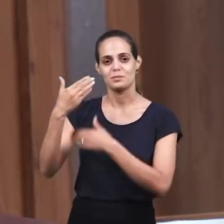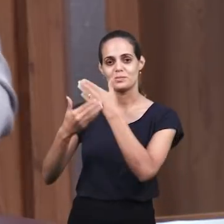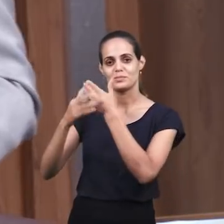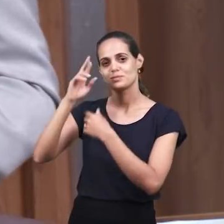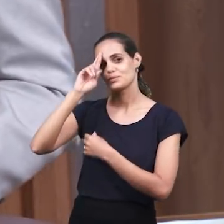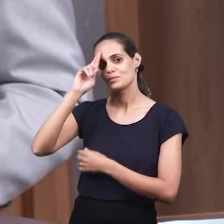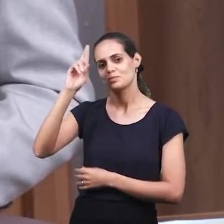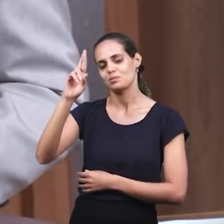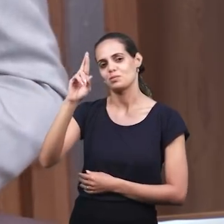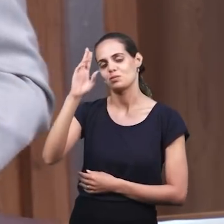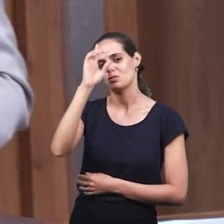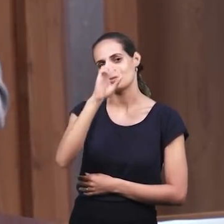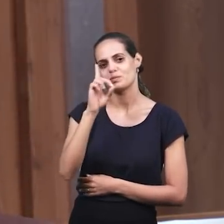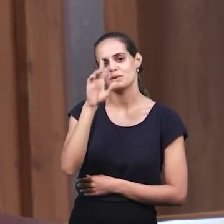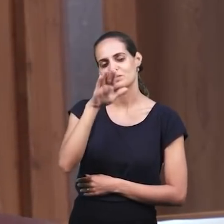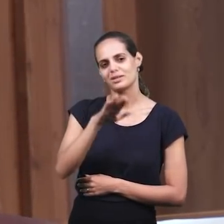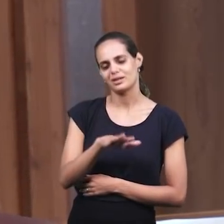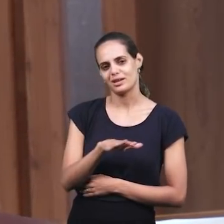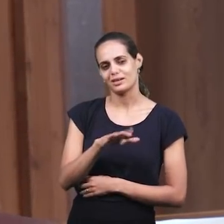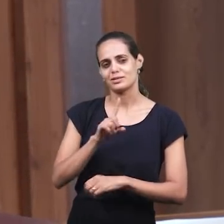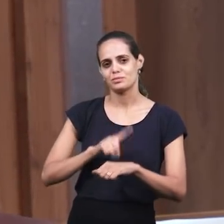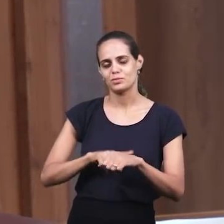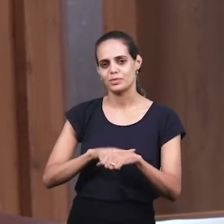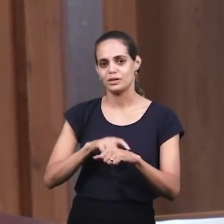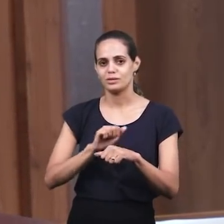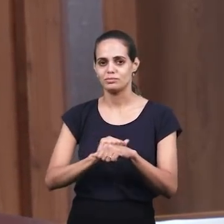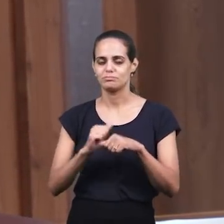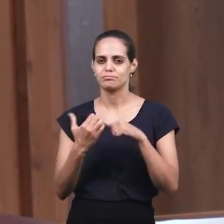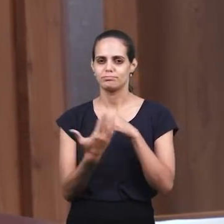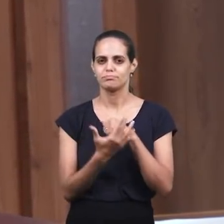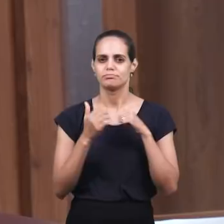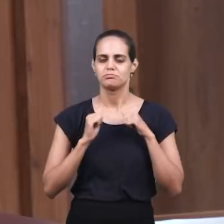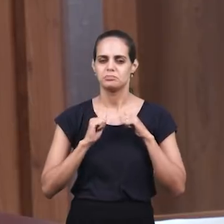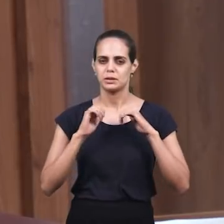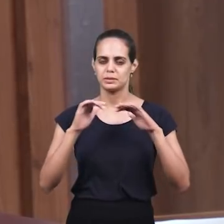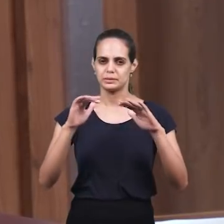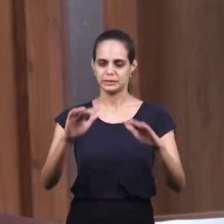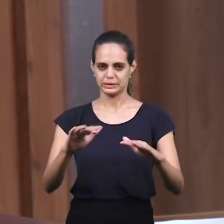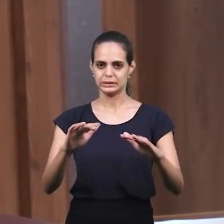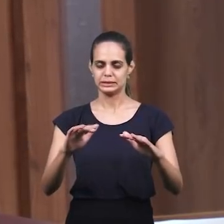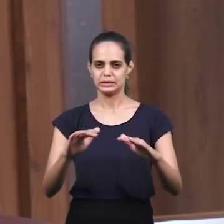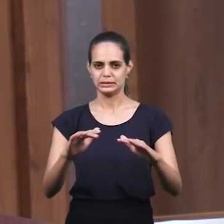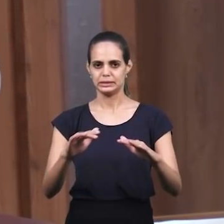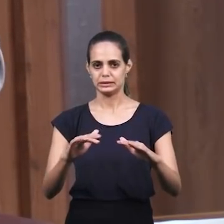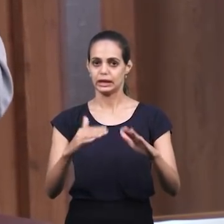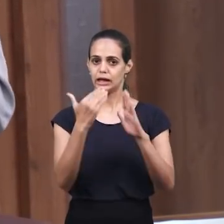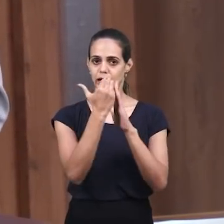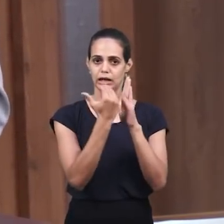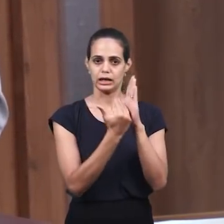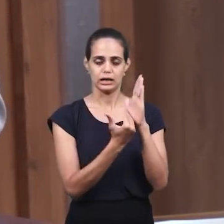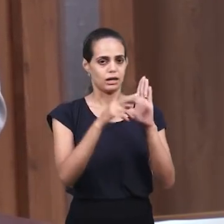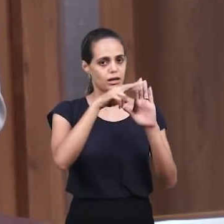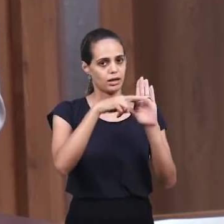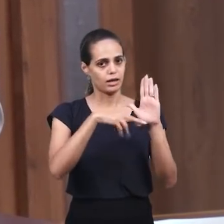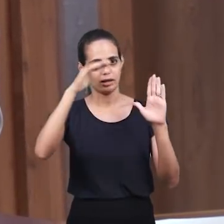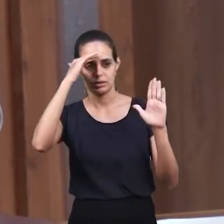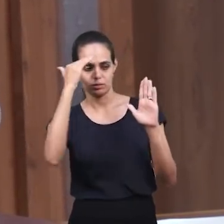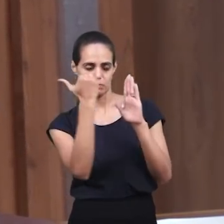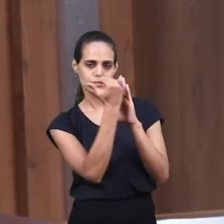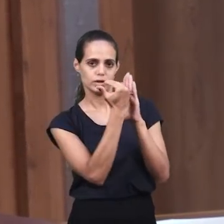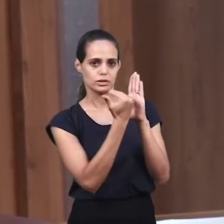Domingo à tarde, nesse momento em que, por conta da pandemia, há restrições, e nós temos que orar, inclusive, pelos